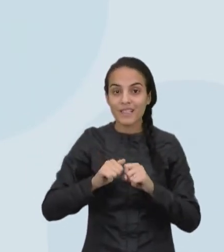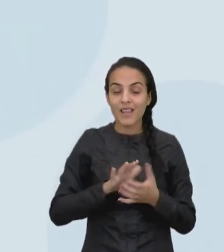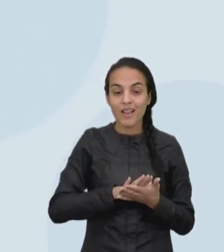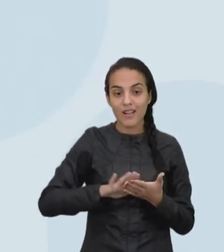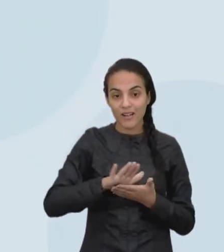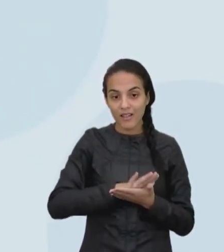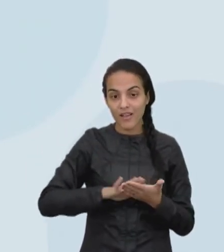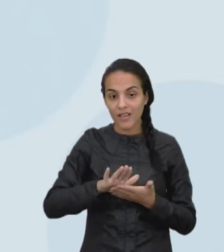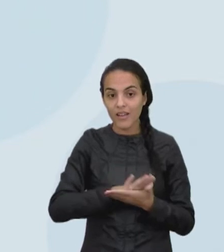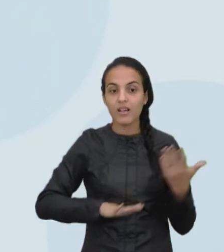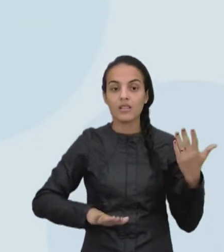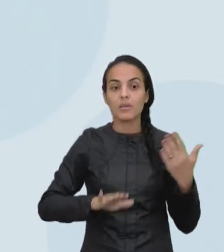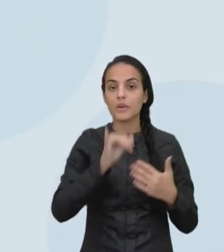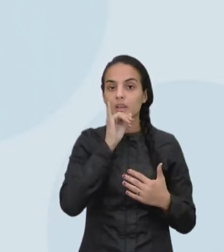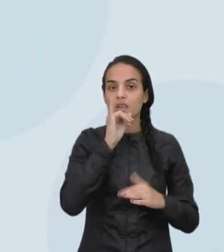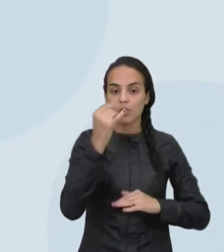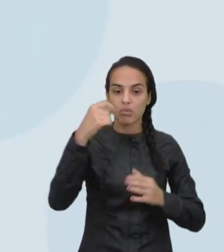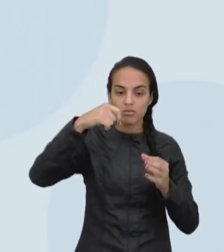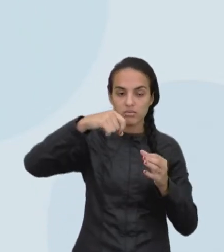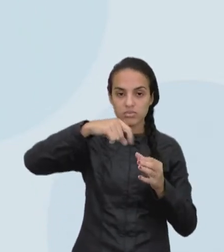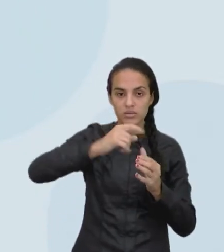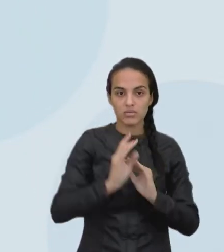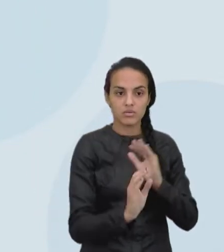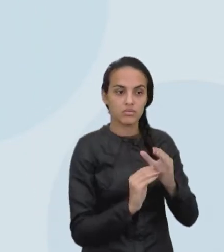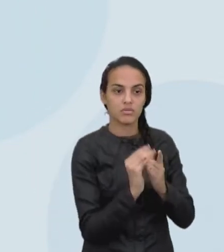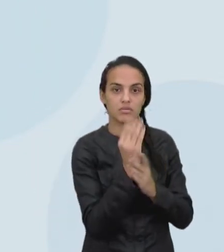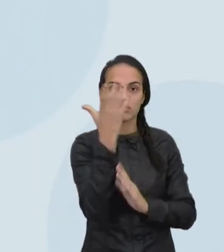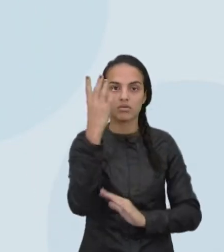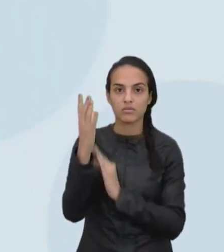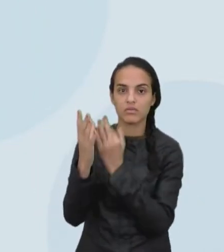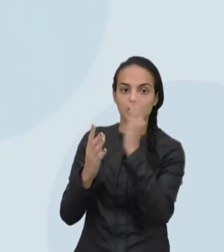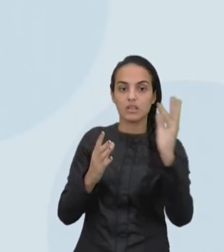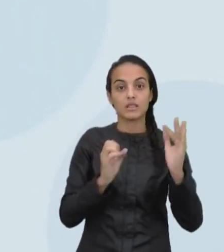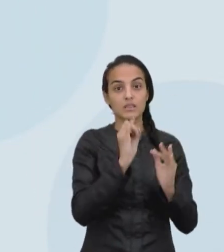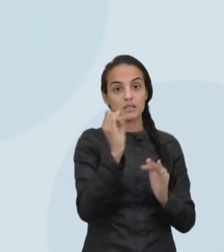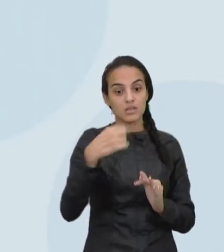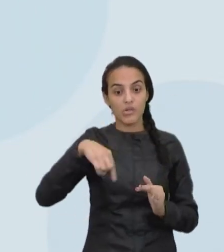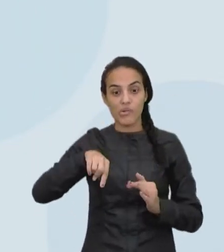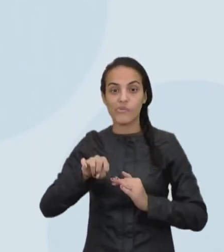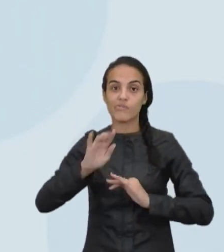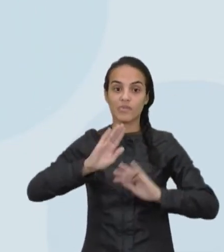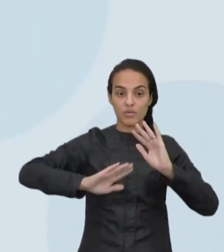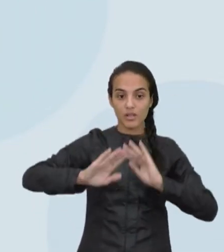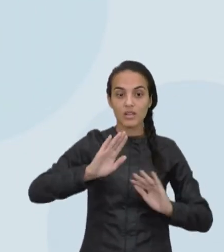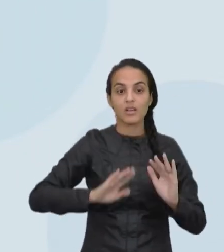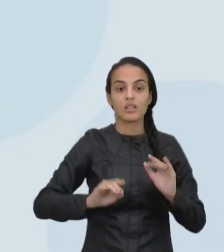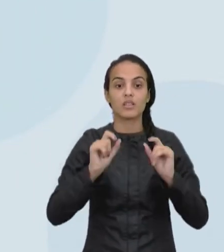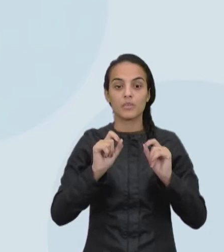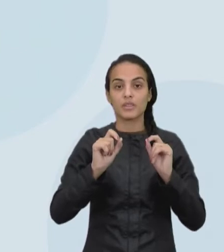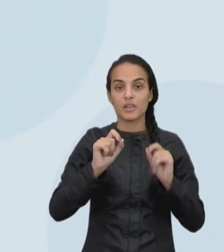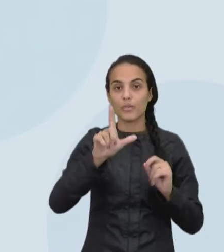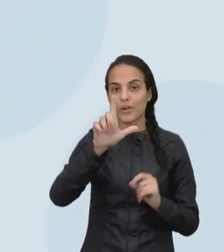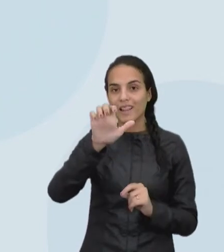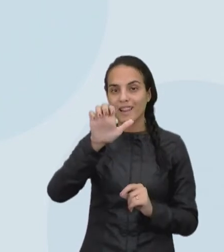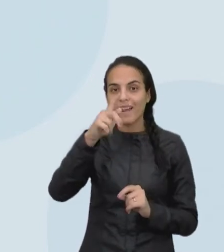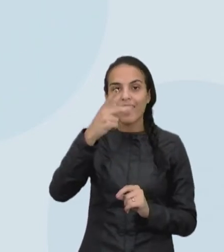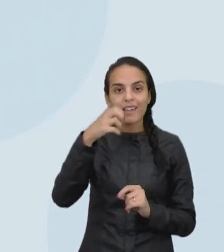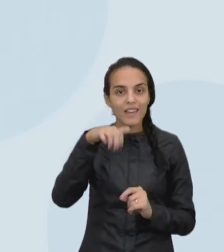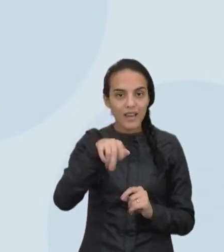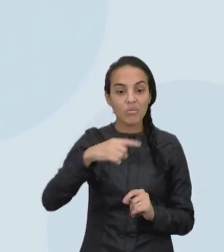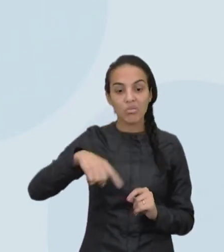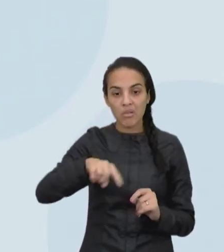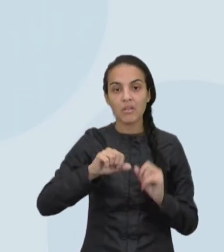um reflorestamento e se a gente não tomar cuidado com o tipo de matéria do tipo lenha, a gente pode